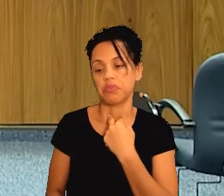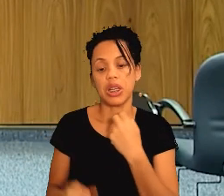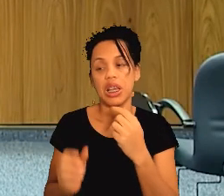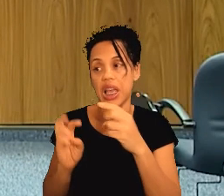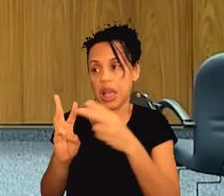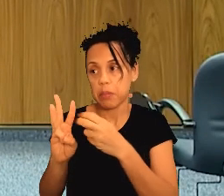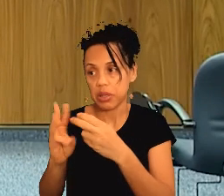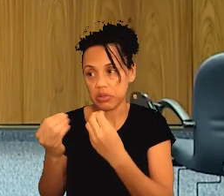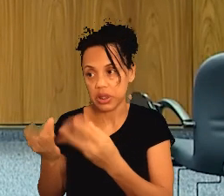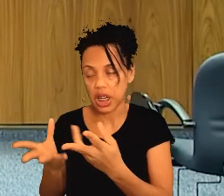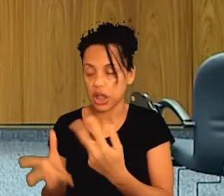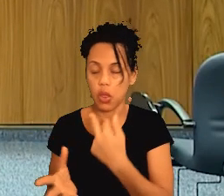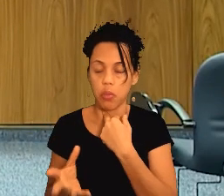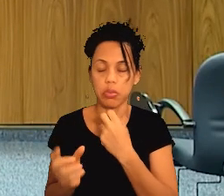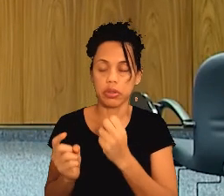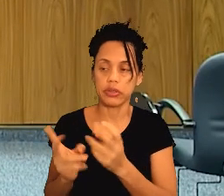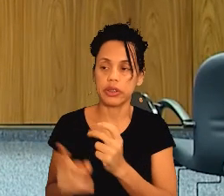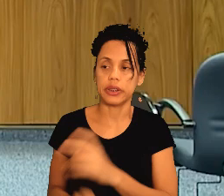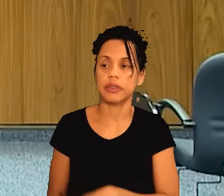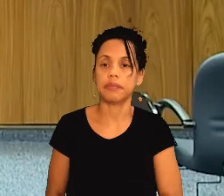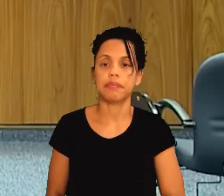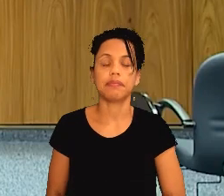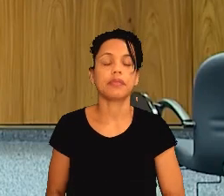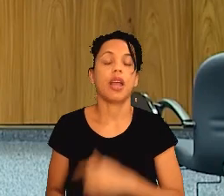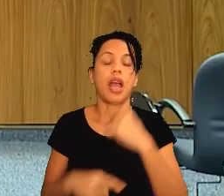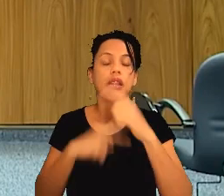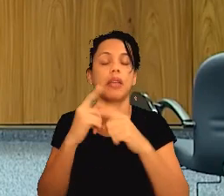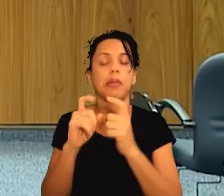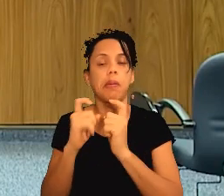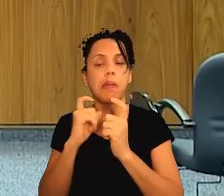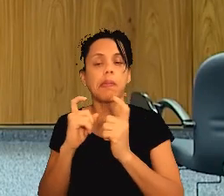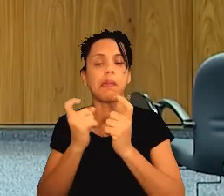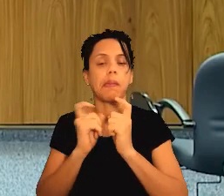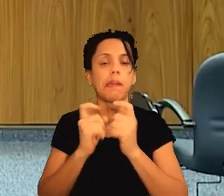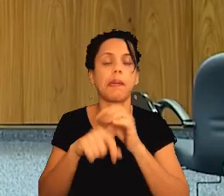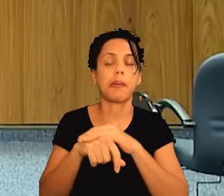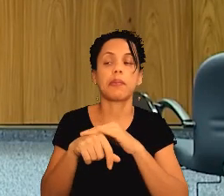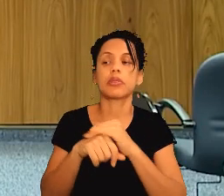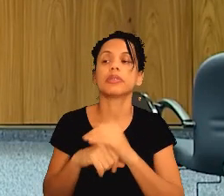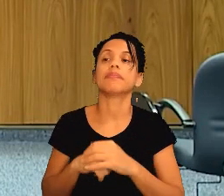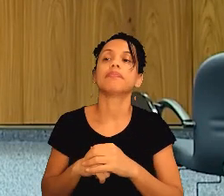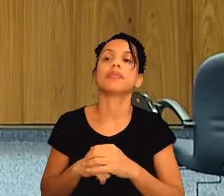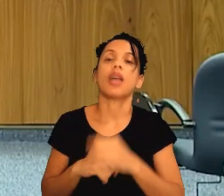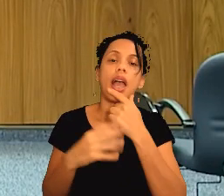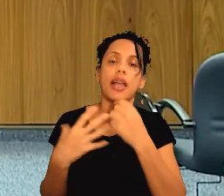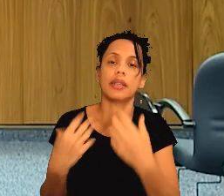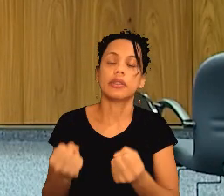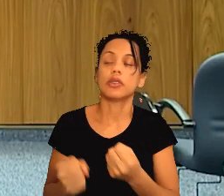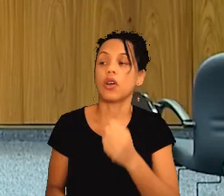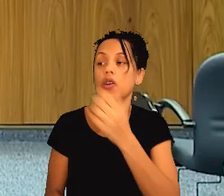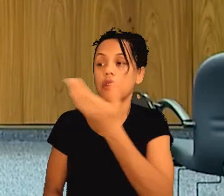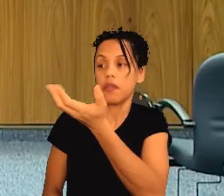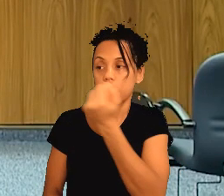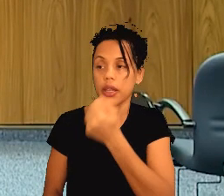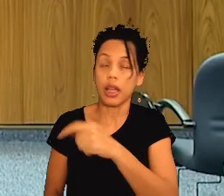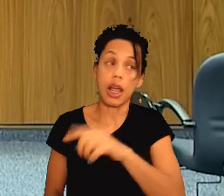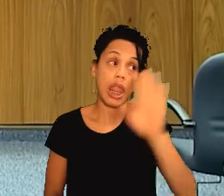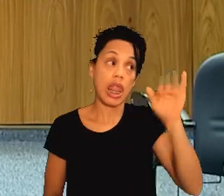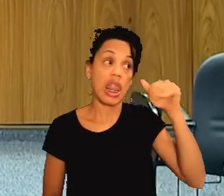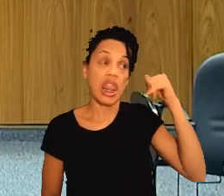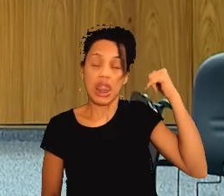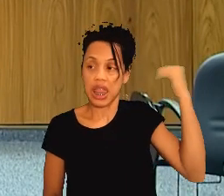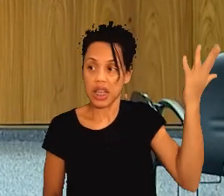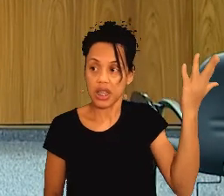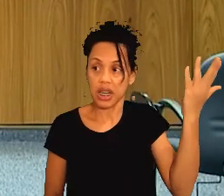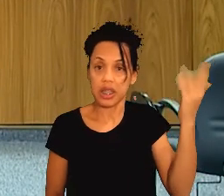então, a senhora venha por trás do meu estabelecimento, que eu, por trás, sem ninguém ver, eu vou lhe vender